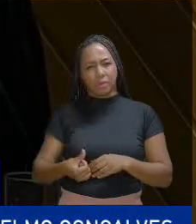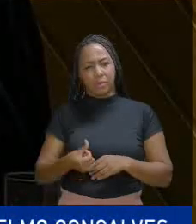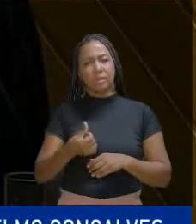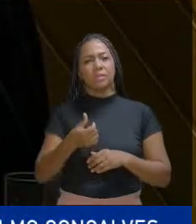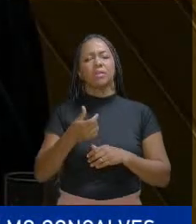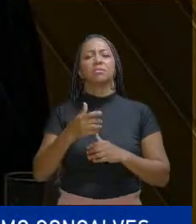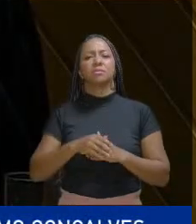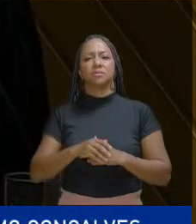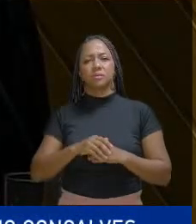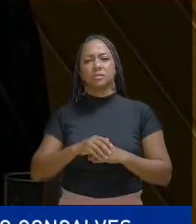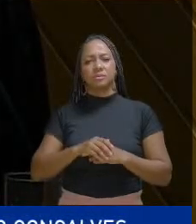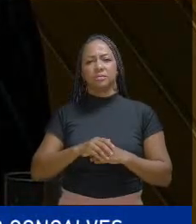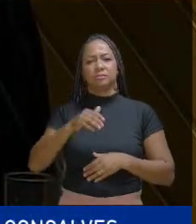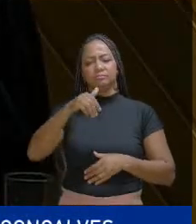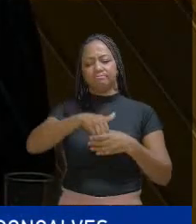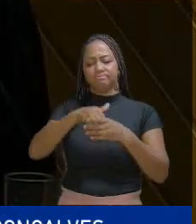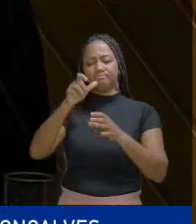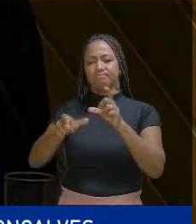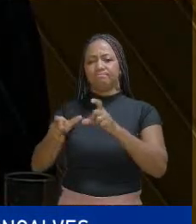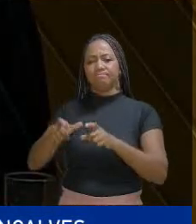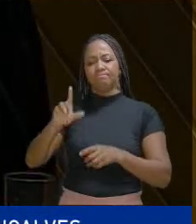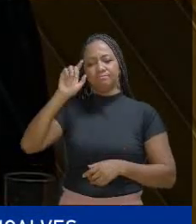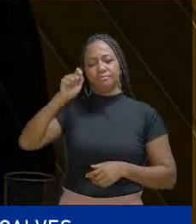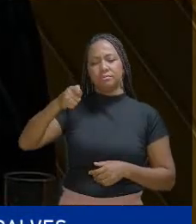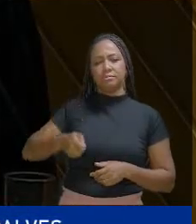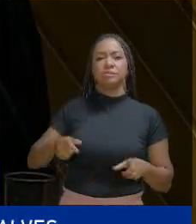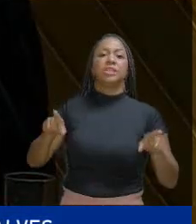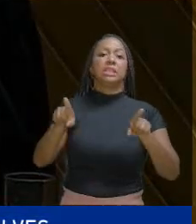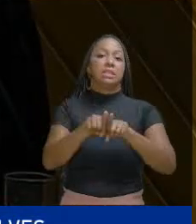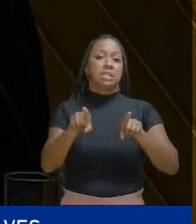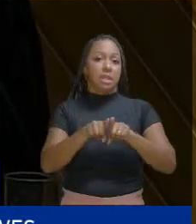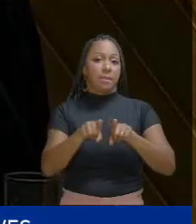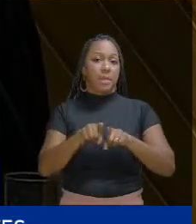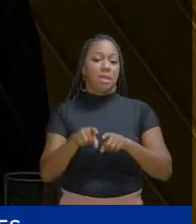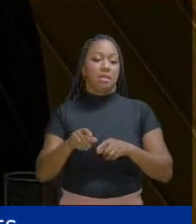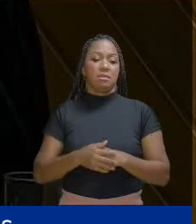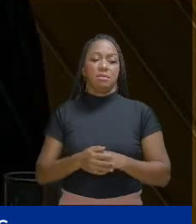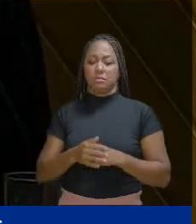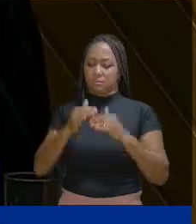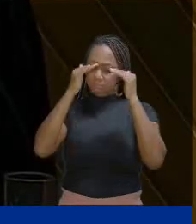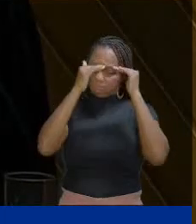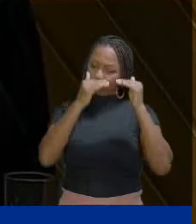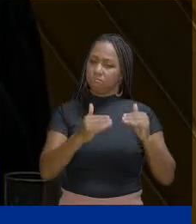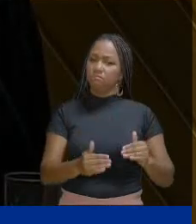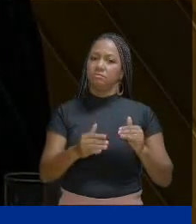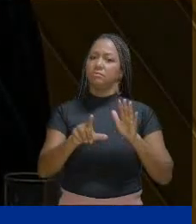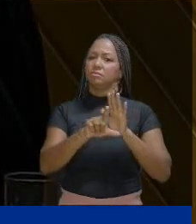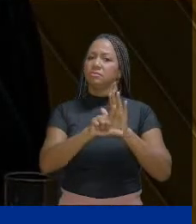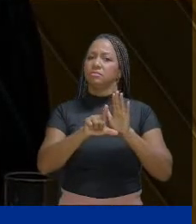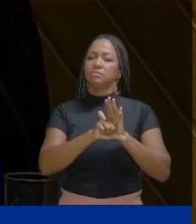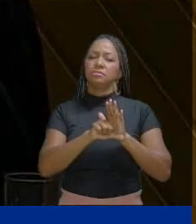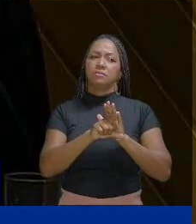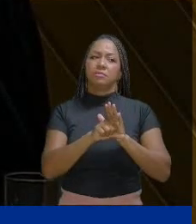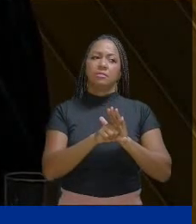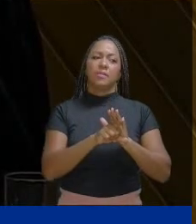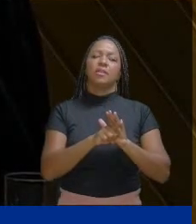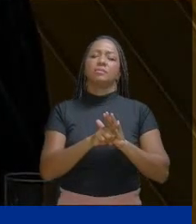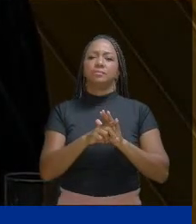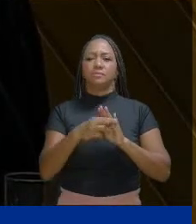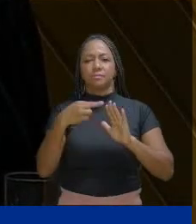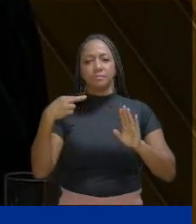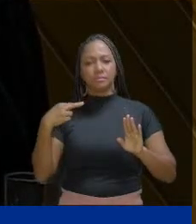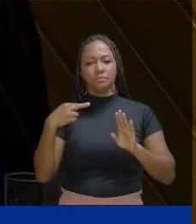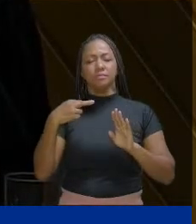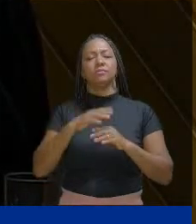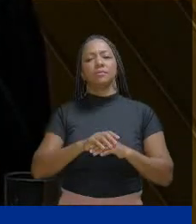9.186 eleitores, segundo a sentença. Além disso, que houve violação ao parágrafo 1º do artigo 33 da